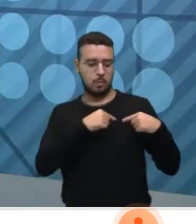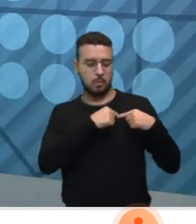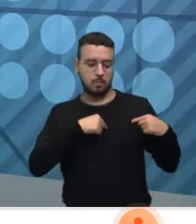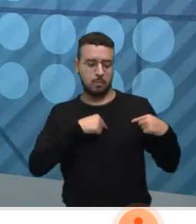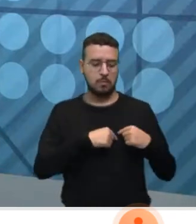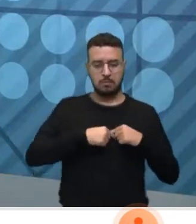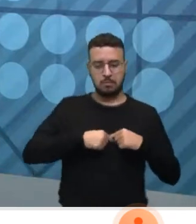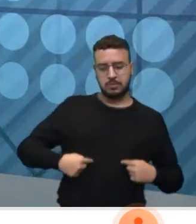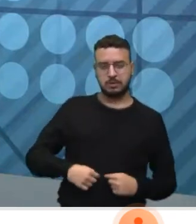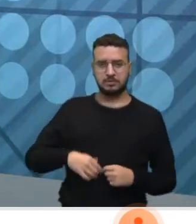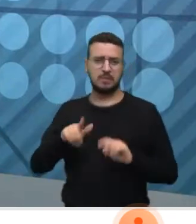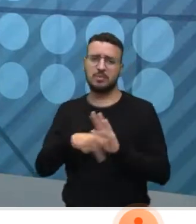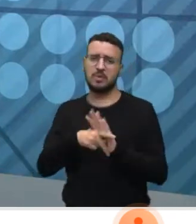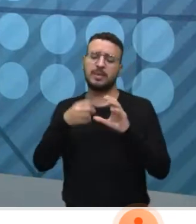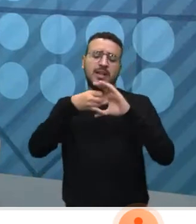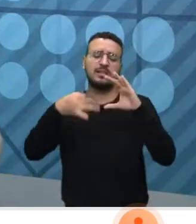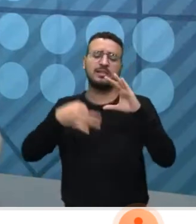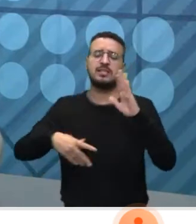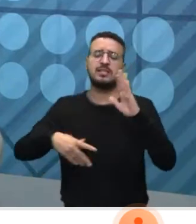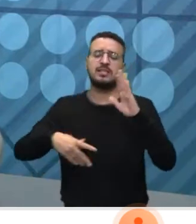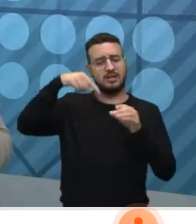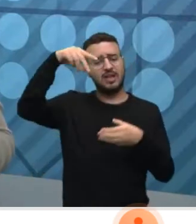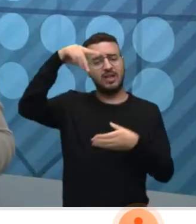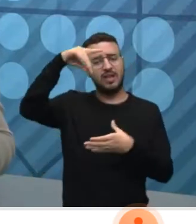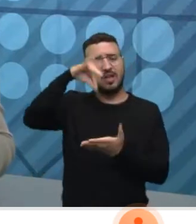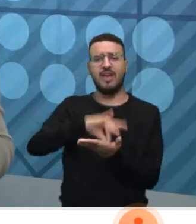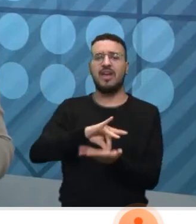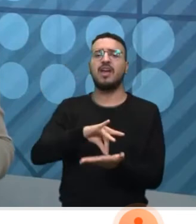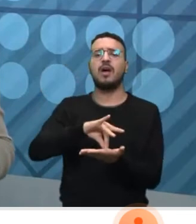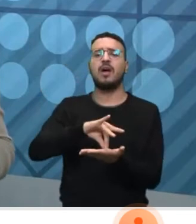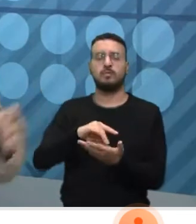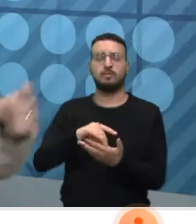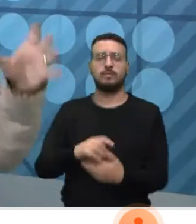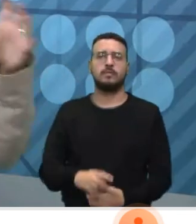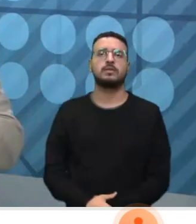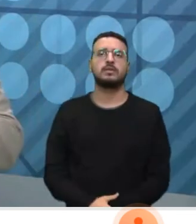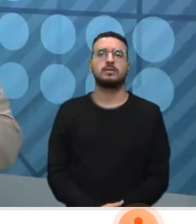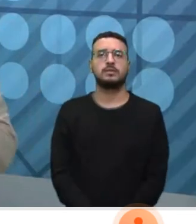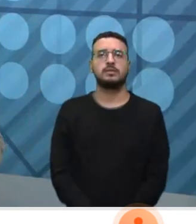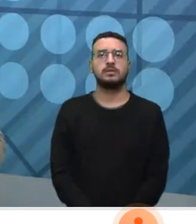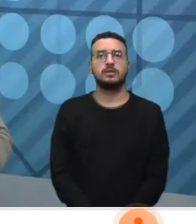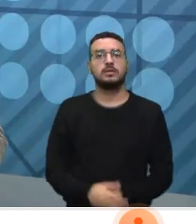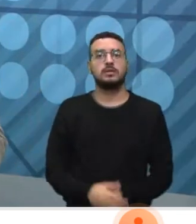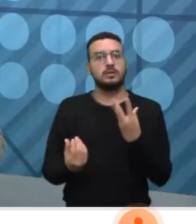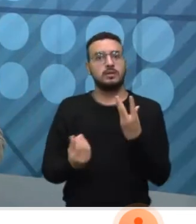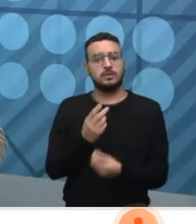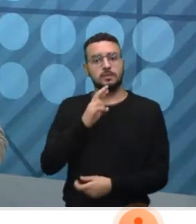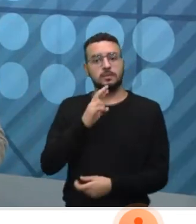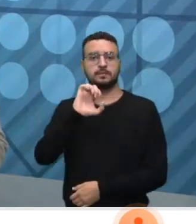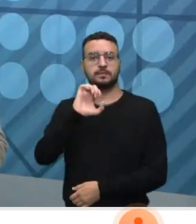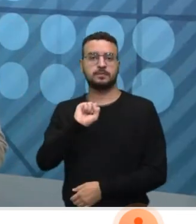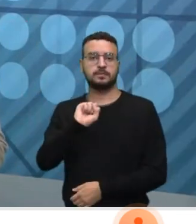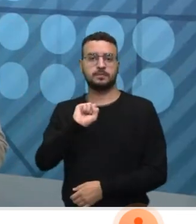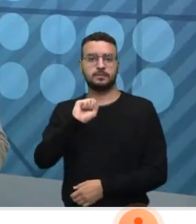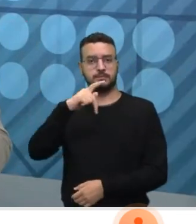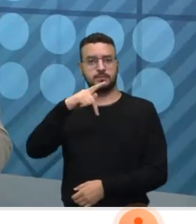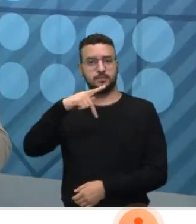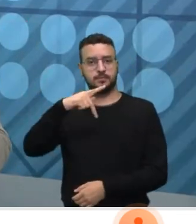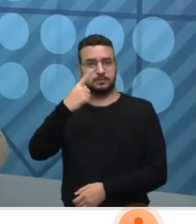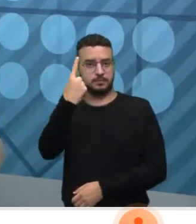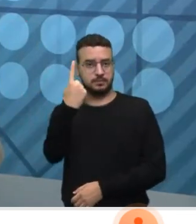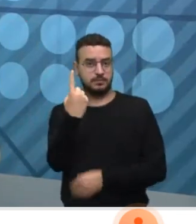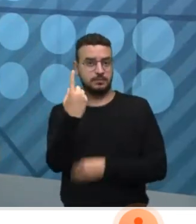perceber, não é, as características daquilo que nós estamos sinalizando. Para resolver a situação problema, a professora então